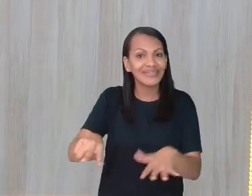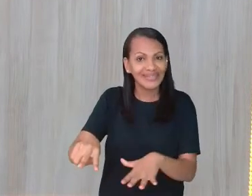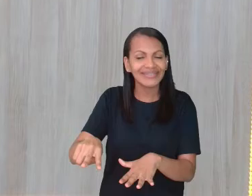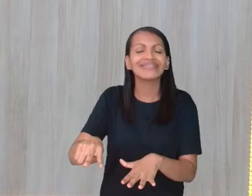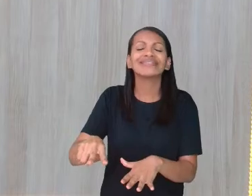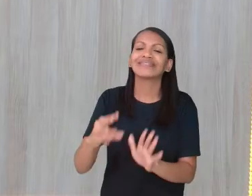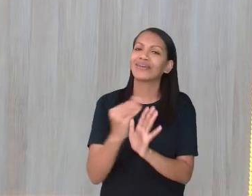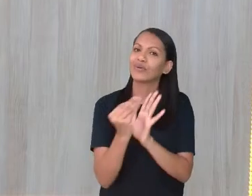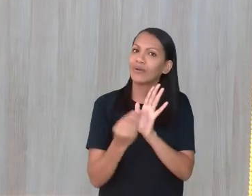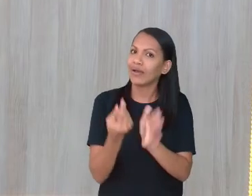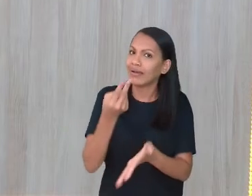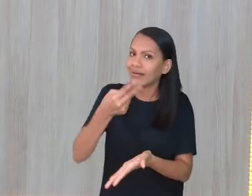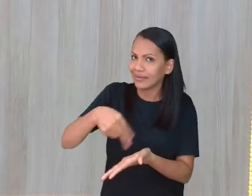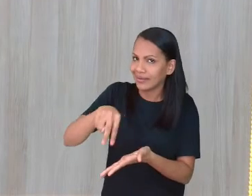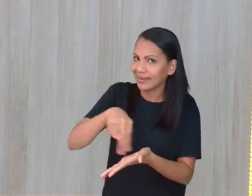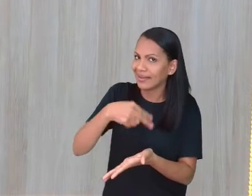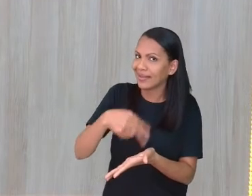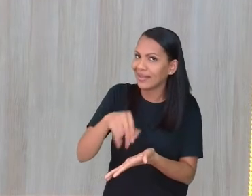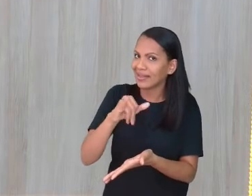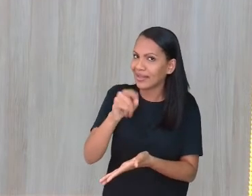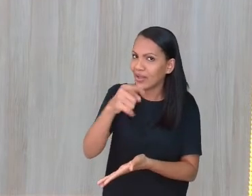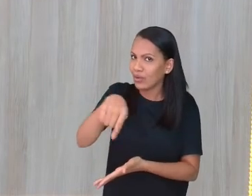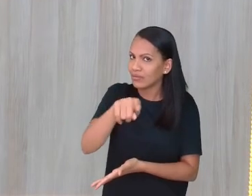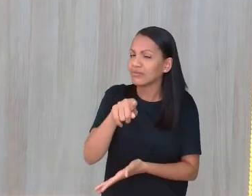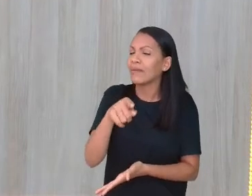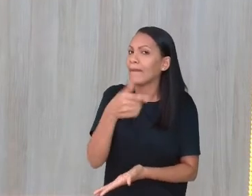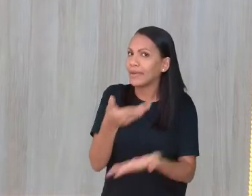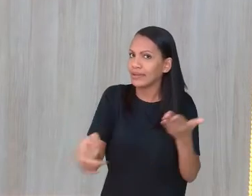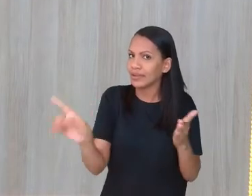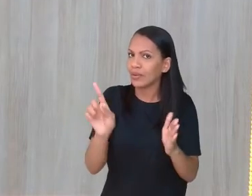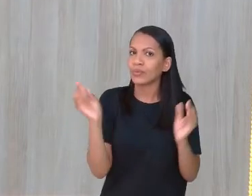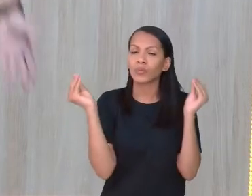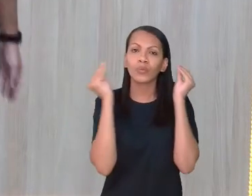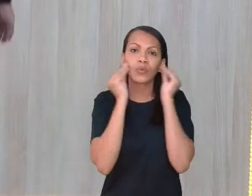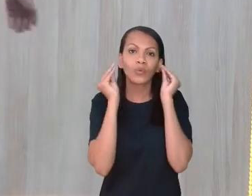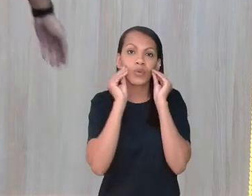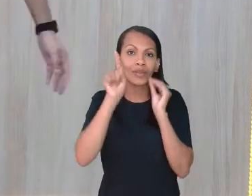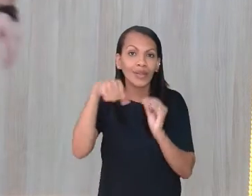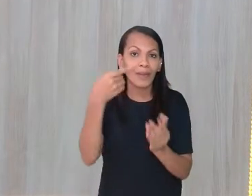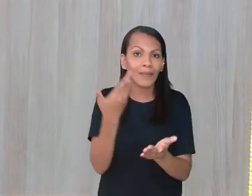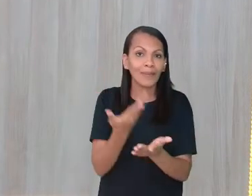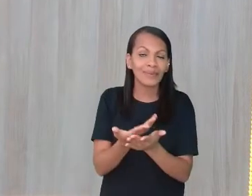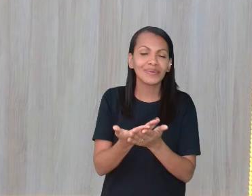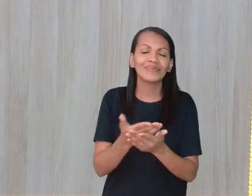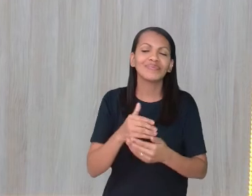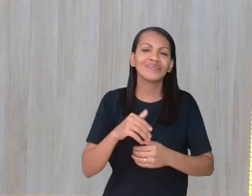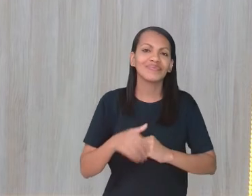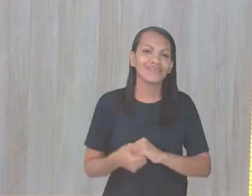no conteúdo de dança, viu? Eu não digo nada, se eu fosse vocês eu não perdia não. Um cheiro e até a próxima.